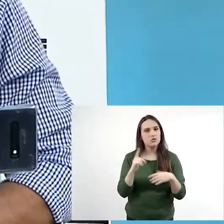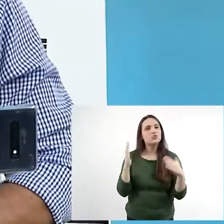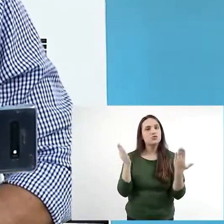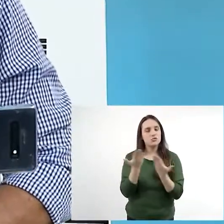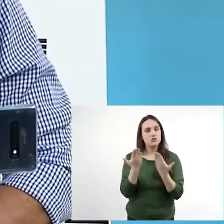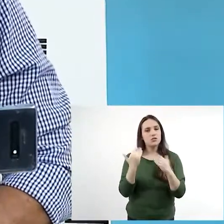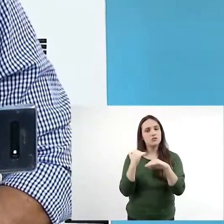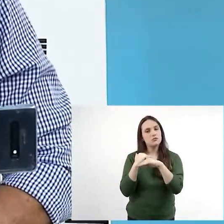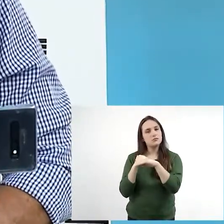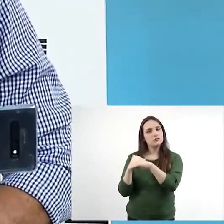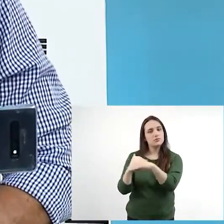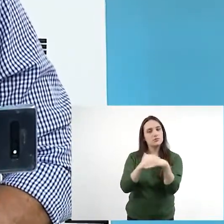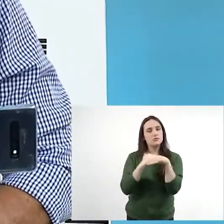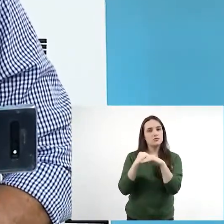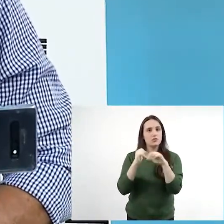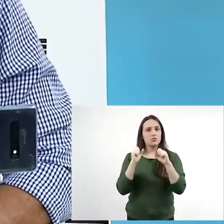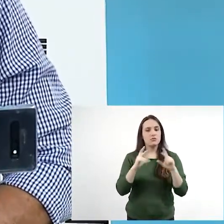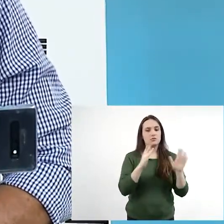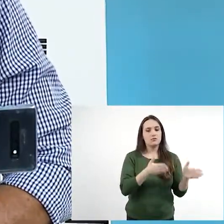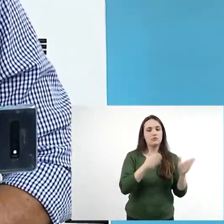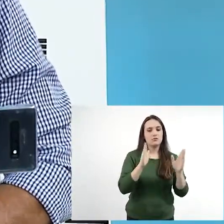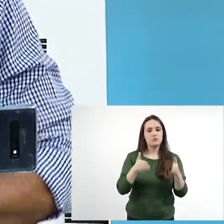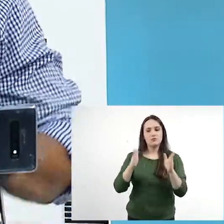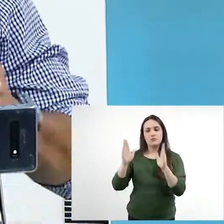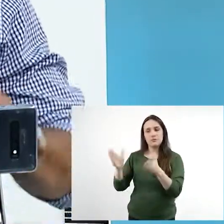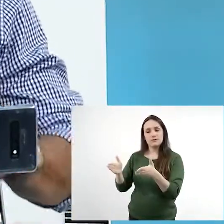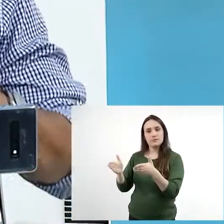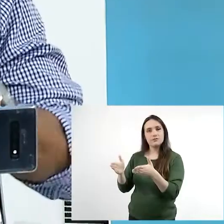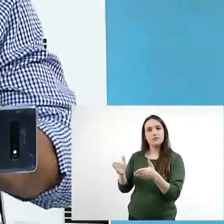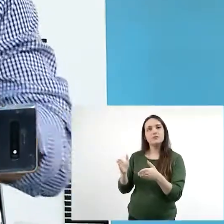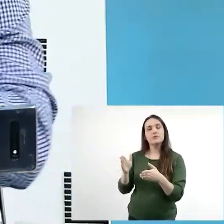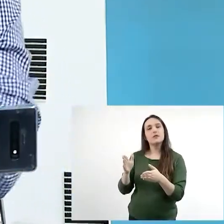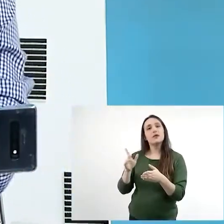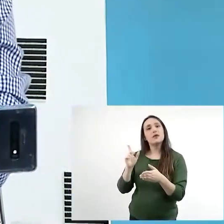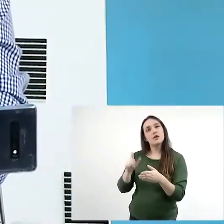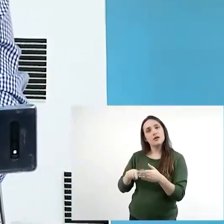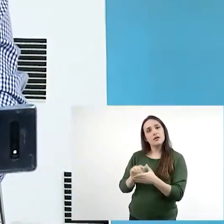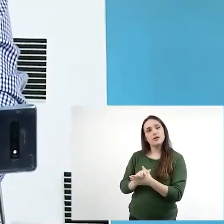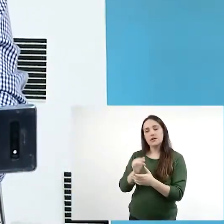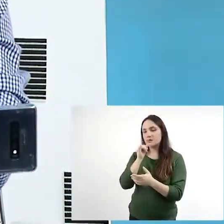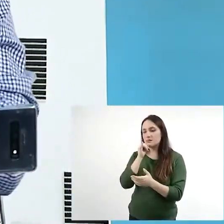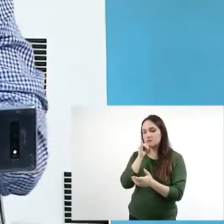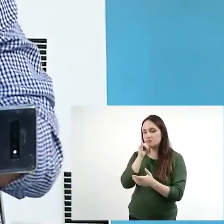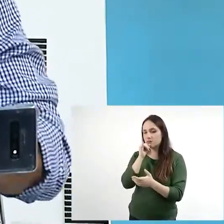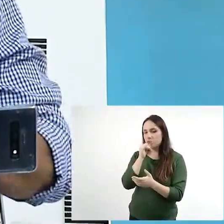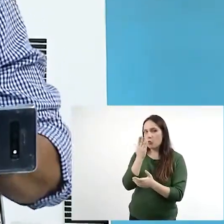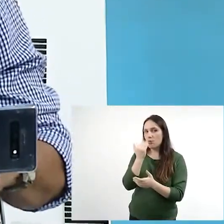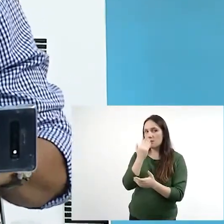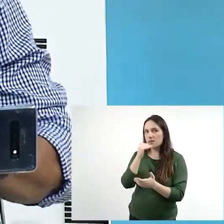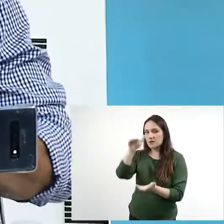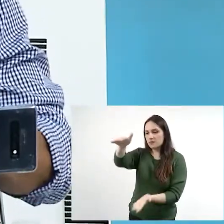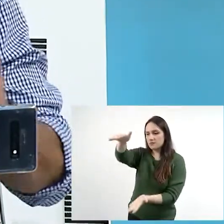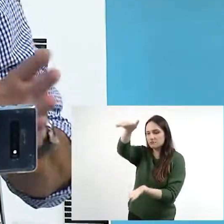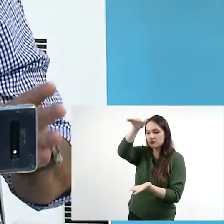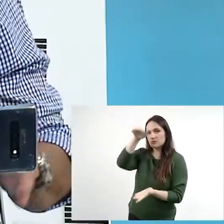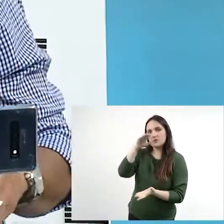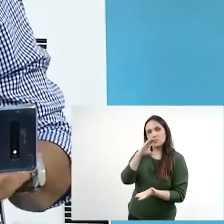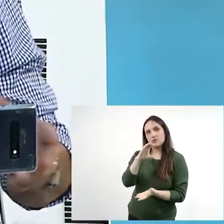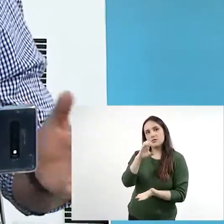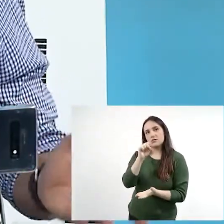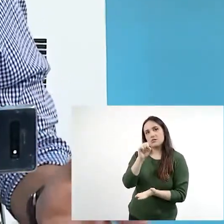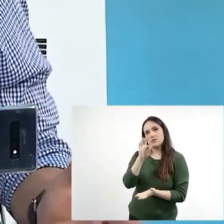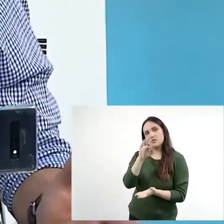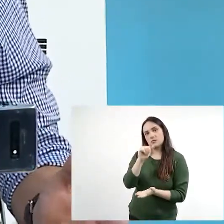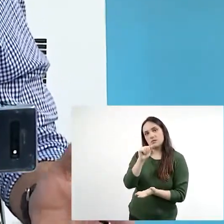normalizou. Depois conseguimos identificar os preços dos produtos da cesta básica, que foi algo que começou